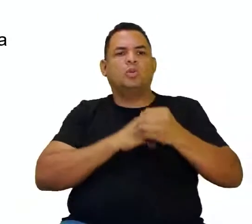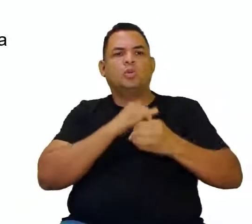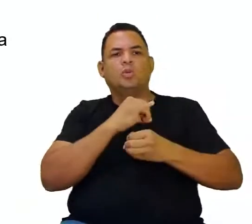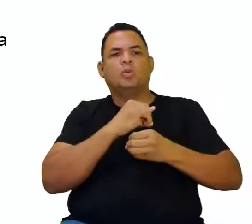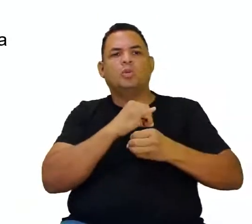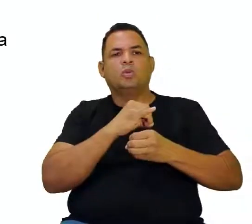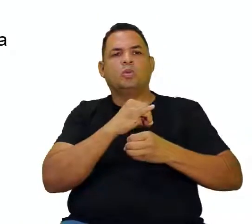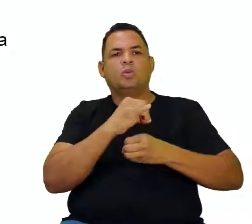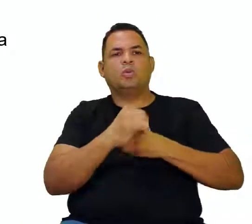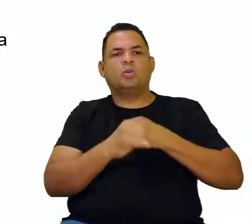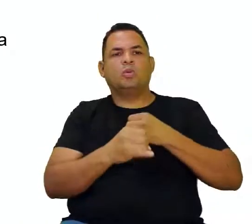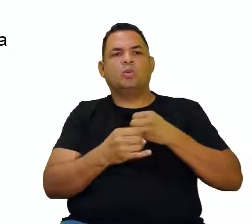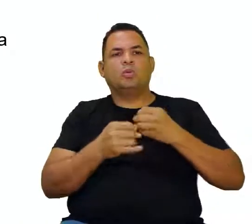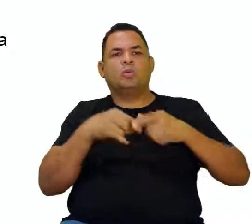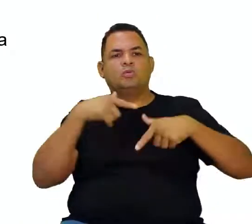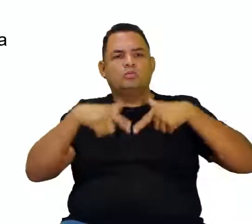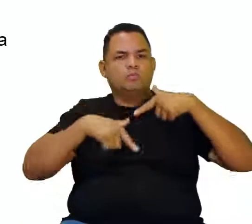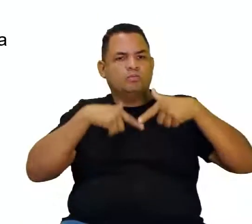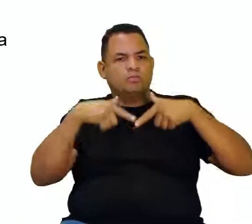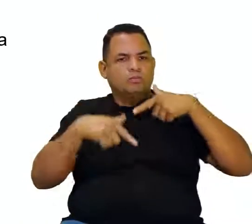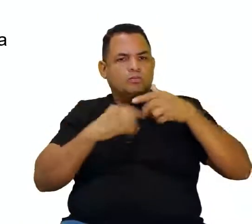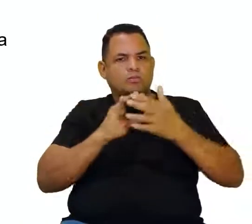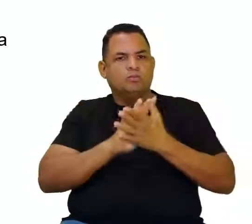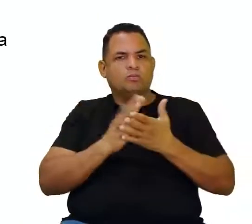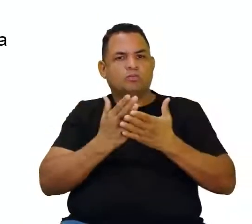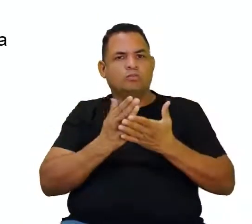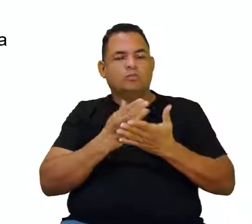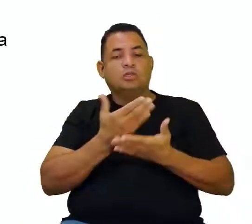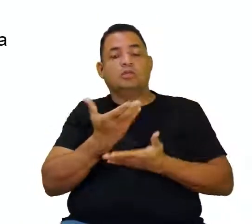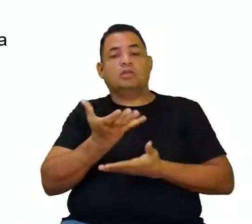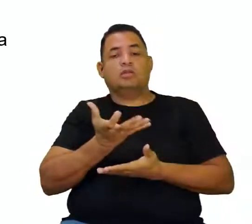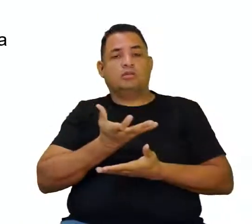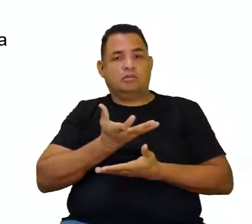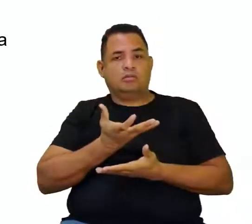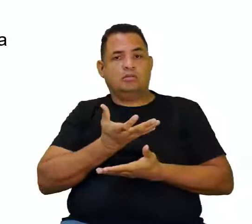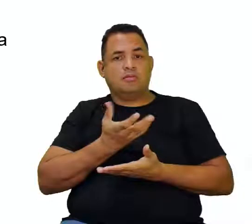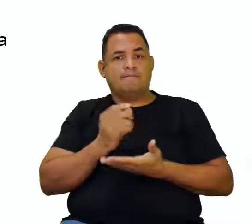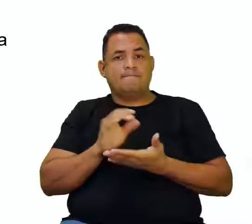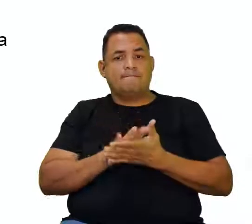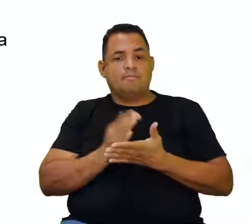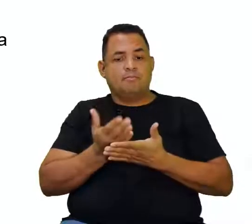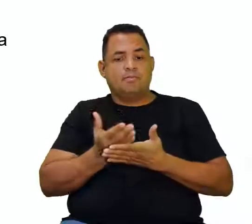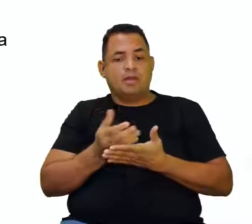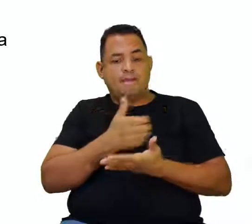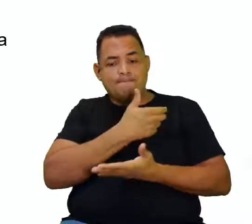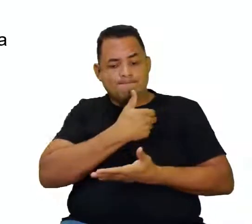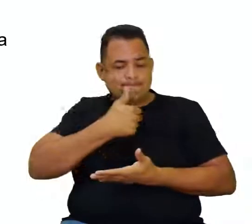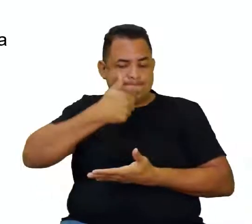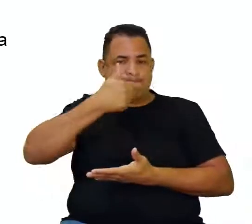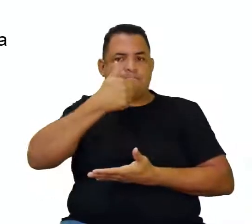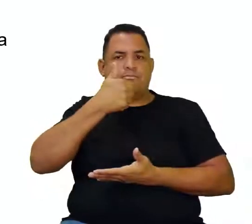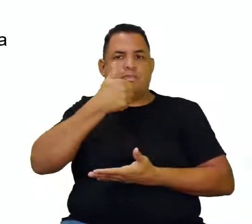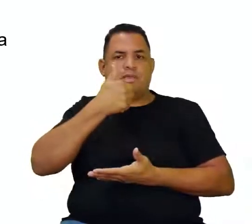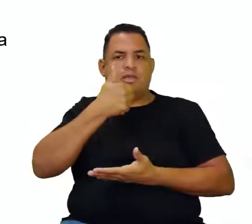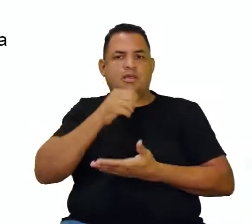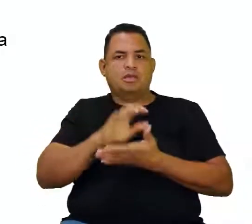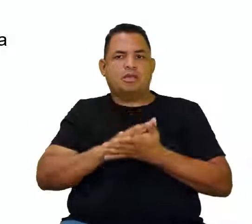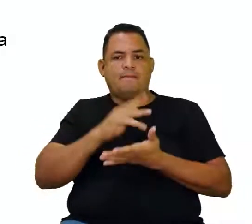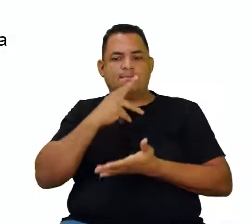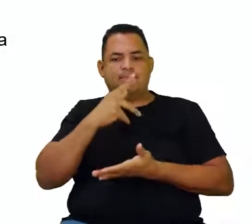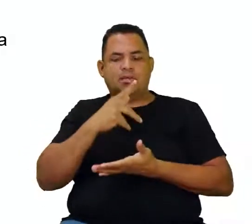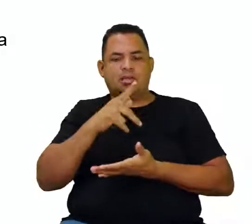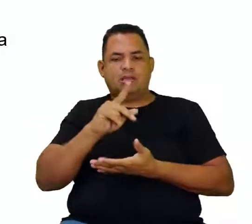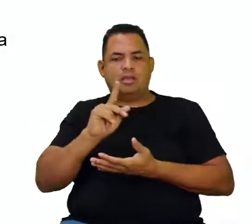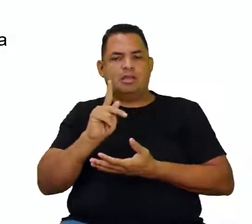que vai produzir o efeito desejado de correção no valor do pH